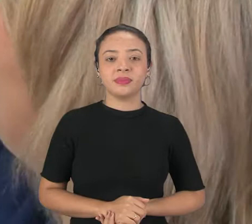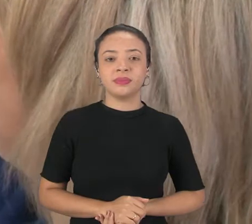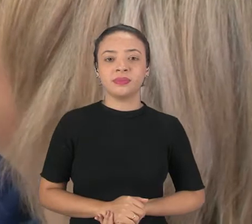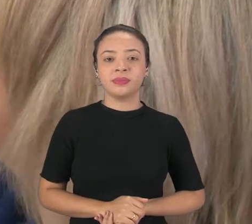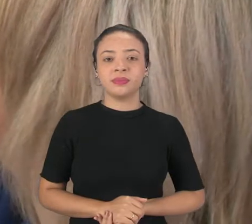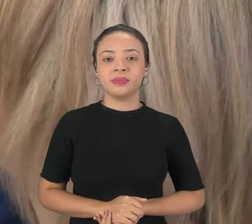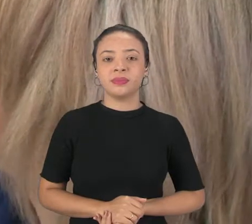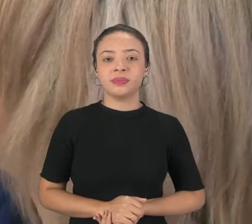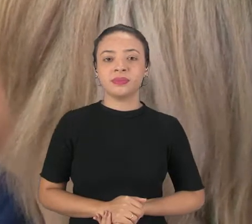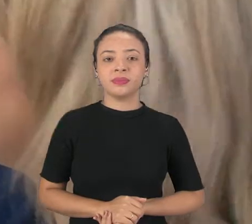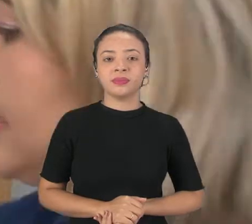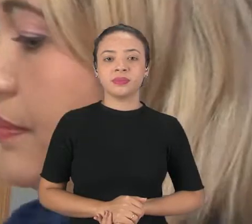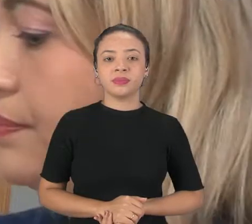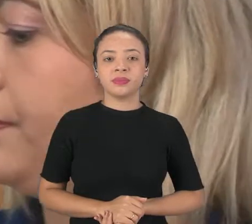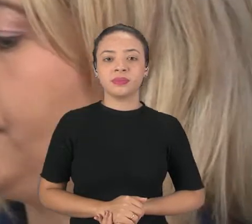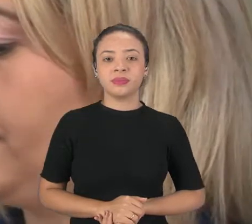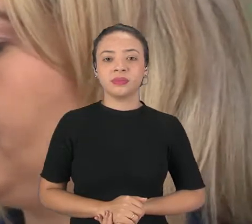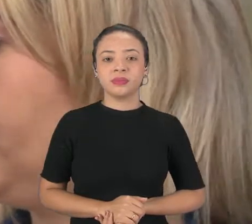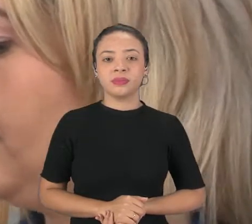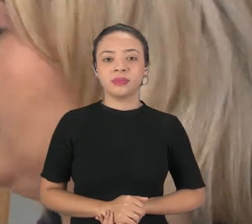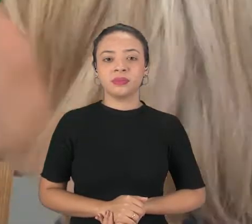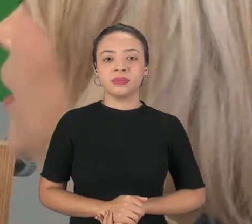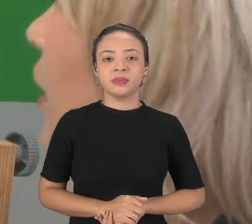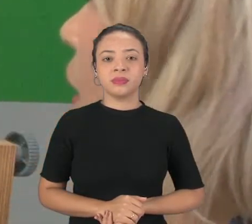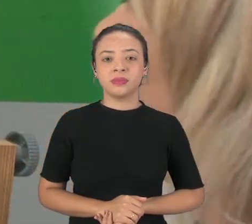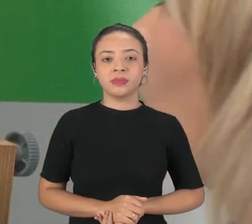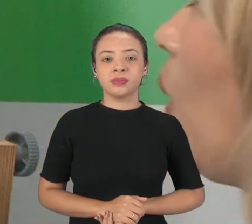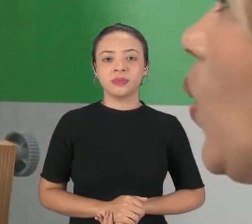e os grifac os dez